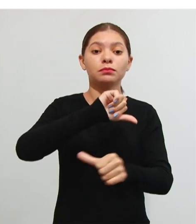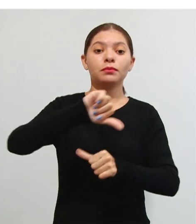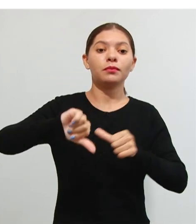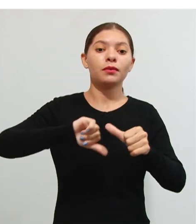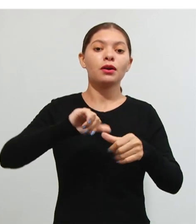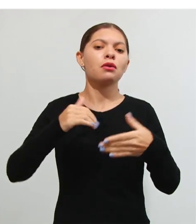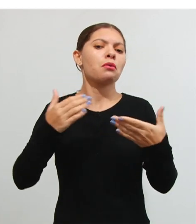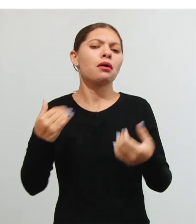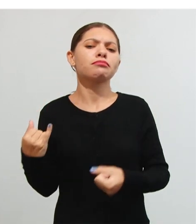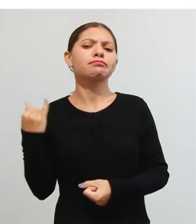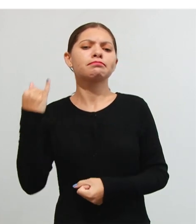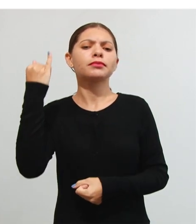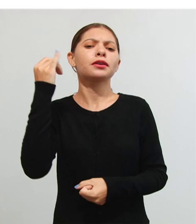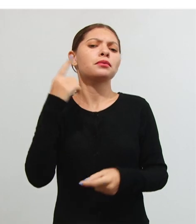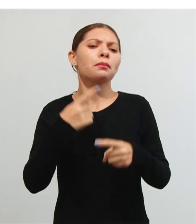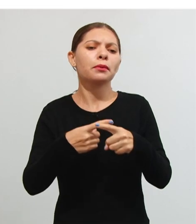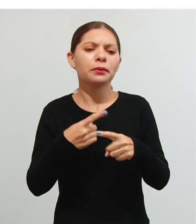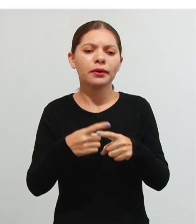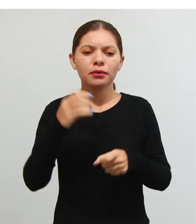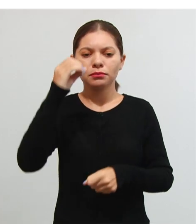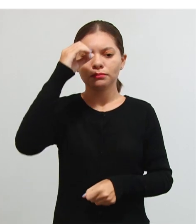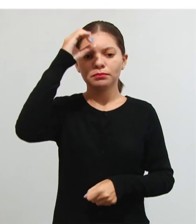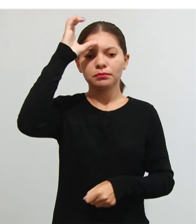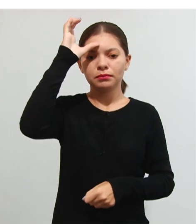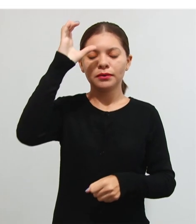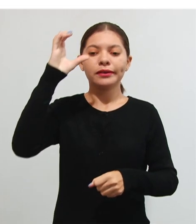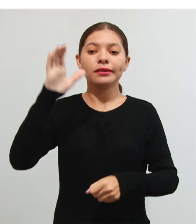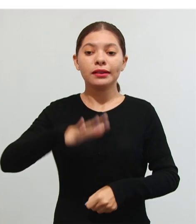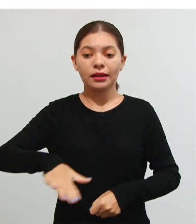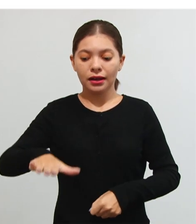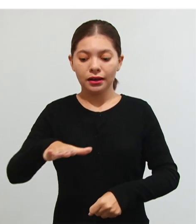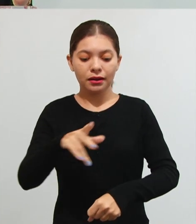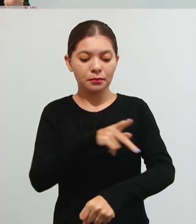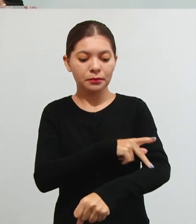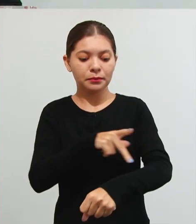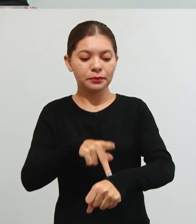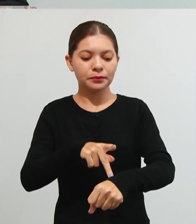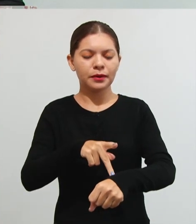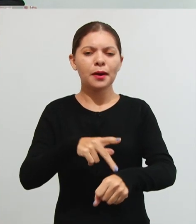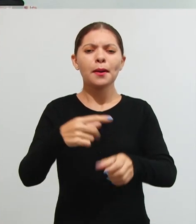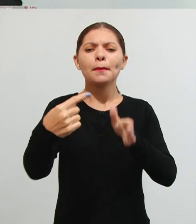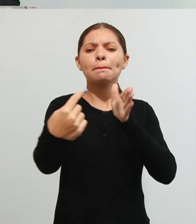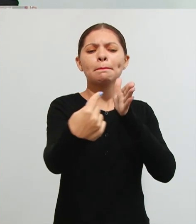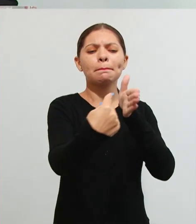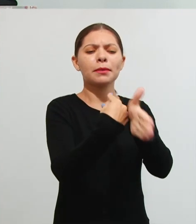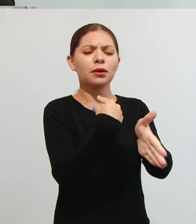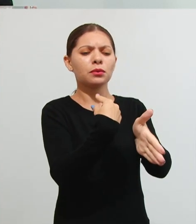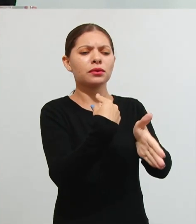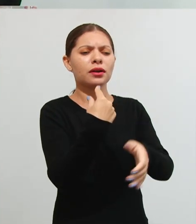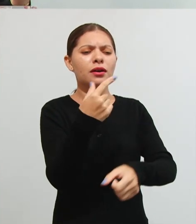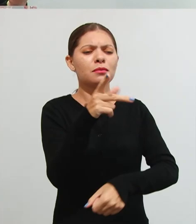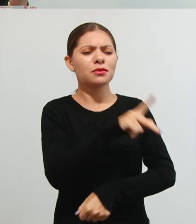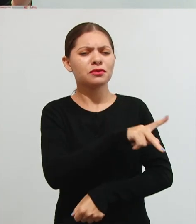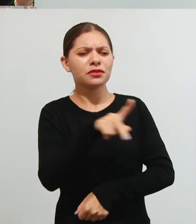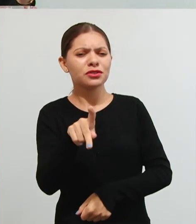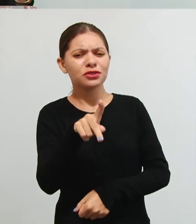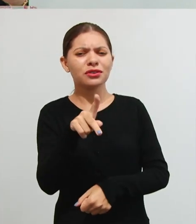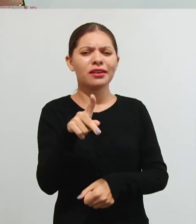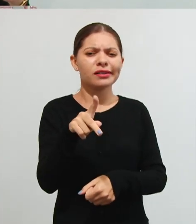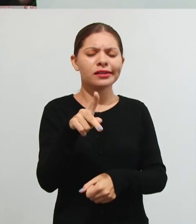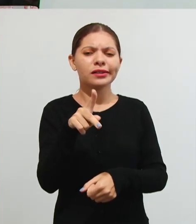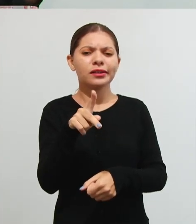a importância deste conhecimento para a pedagogia. E aí você pode me perguntar, mas professora, o que tem a ver,